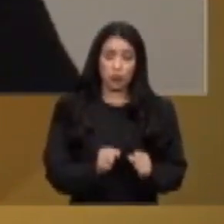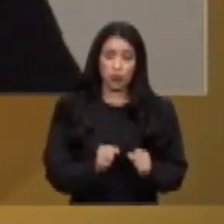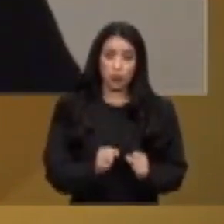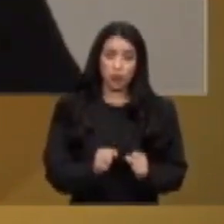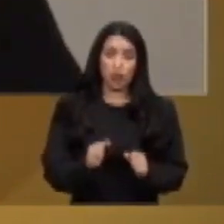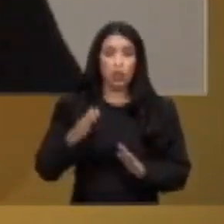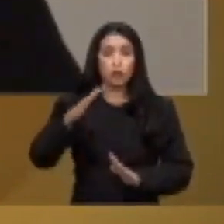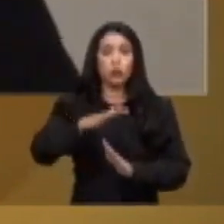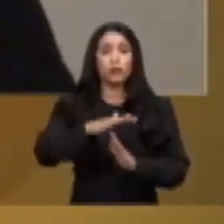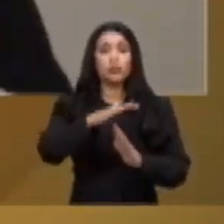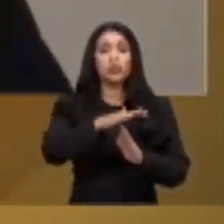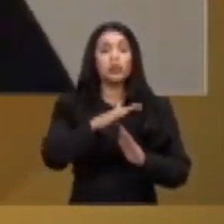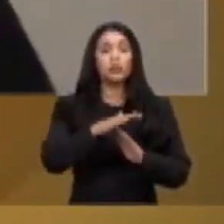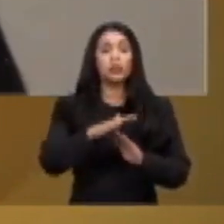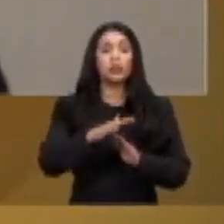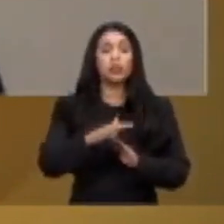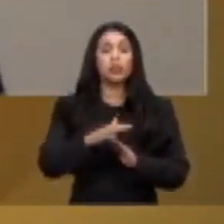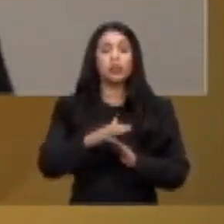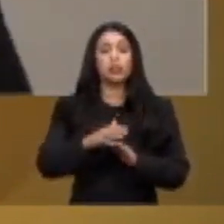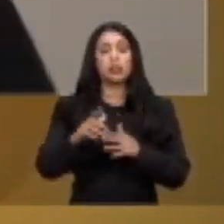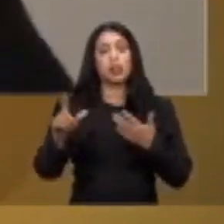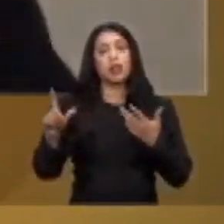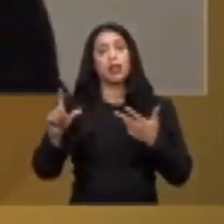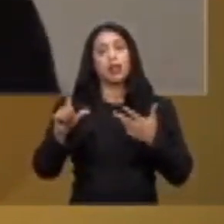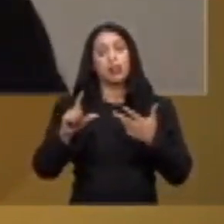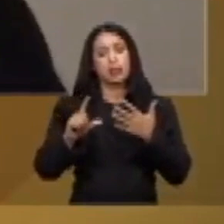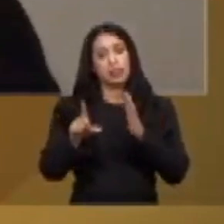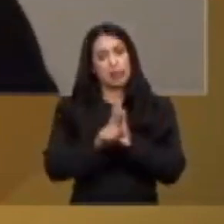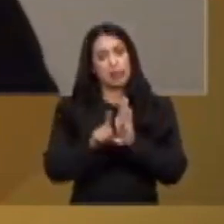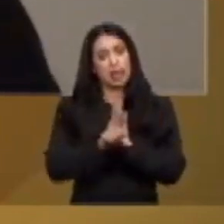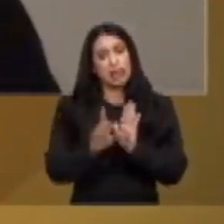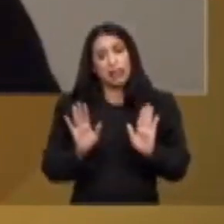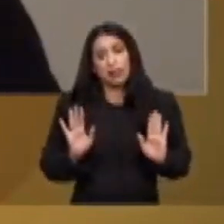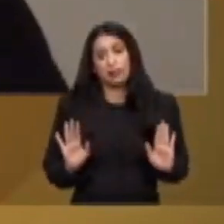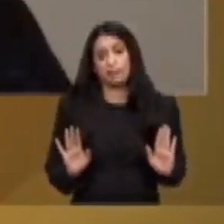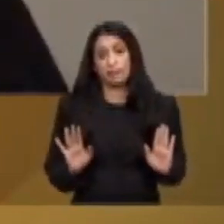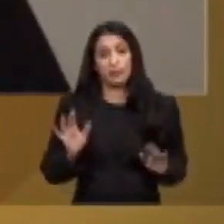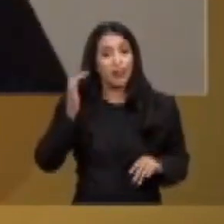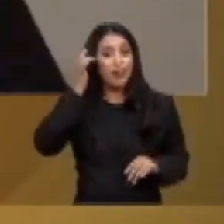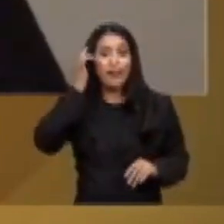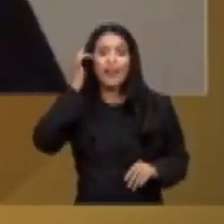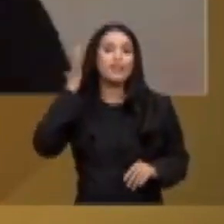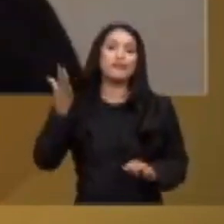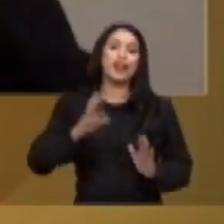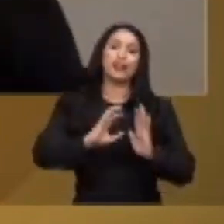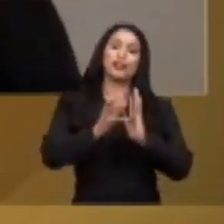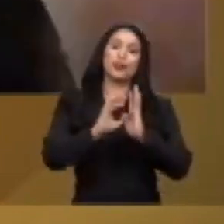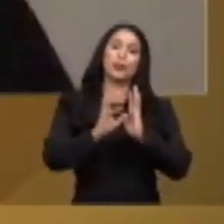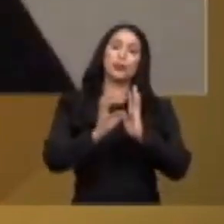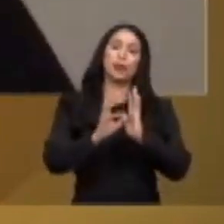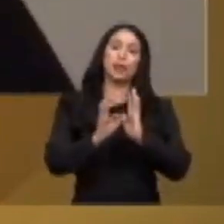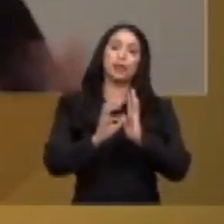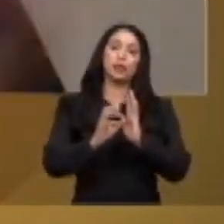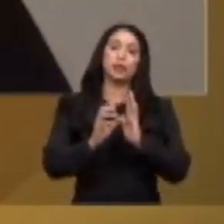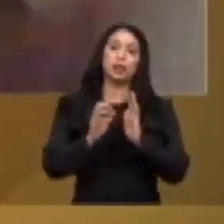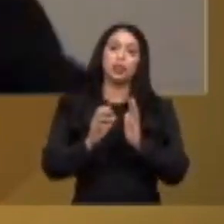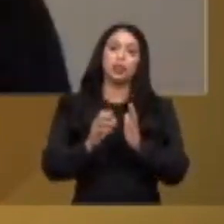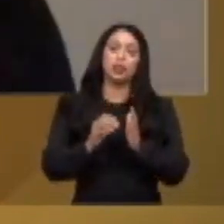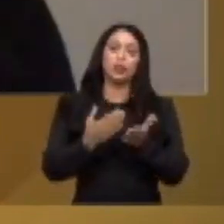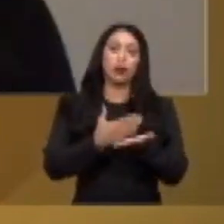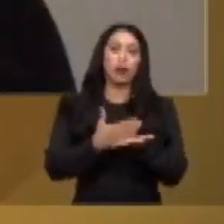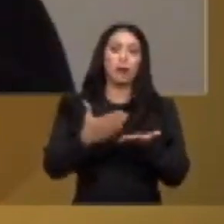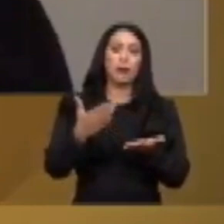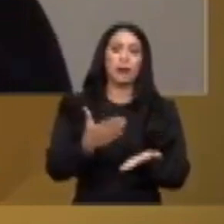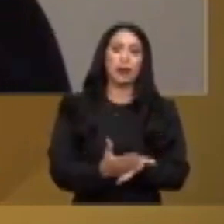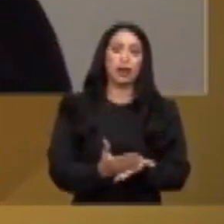limites da delegação legislativa. Ora, é muito mais fácil, senhor presidente, o partido político preenche aí uma inicial e vem ao